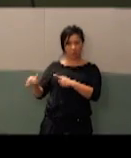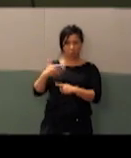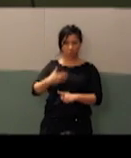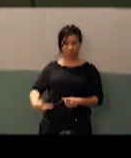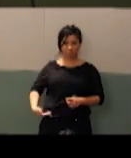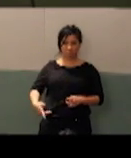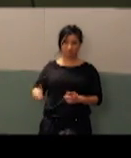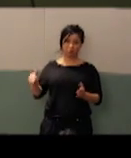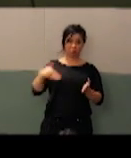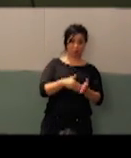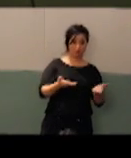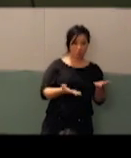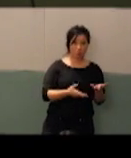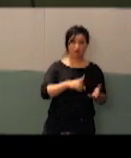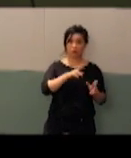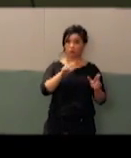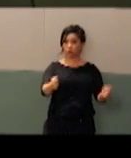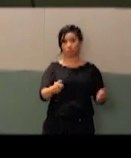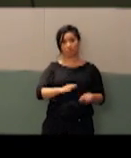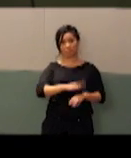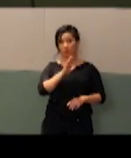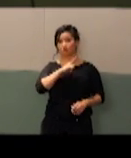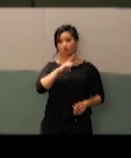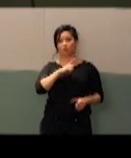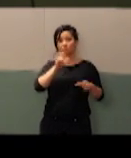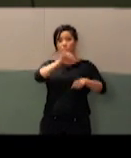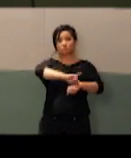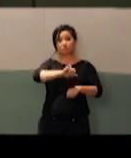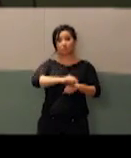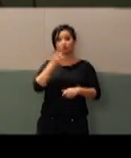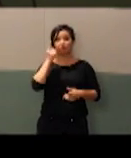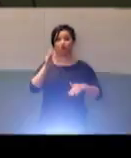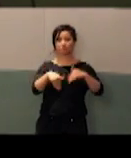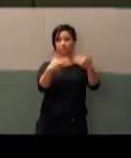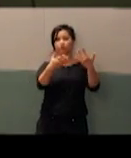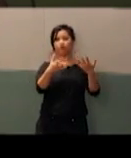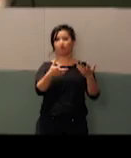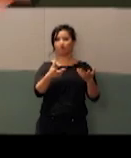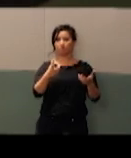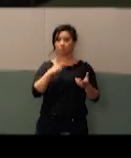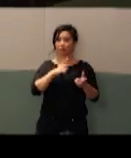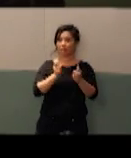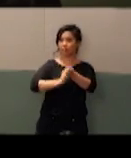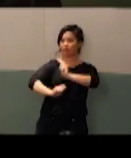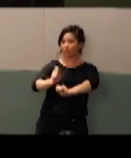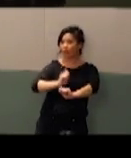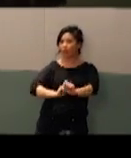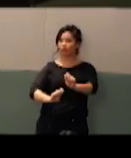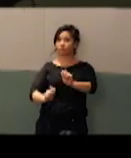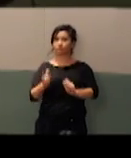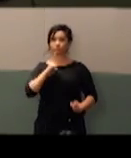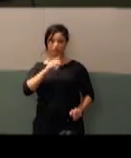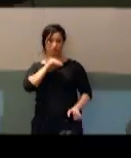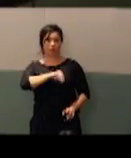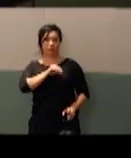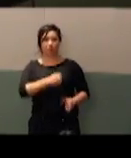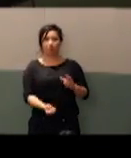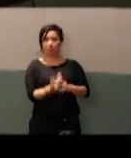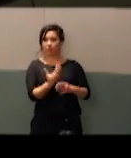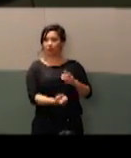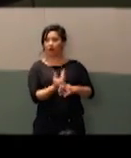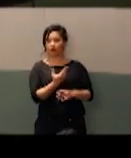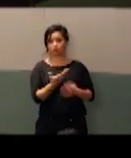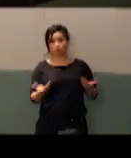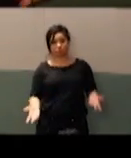nacional, um polo de desenvolvimento, de atração de negócios, de geração de renda. Se observarmos Anápolis aqui perto, com o